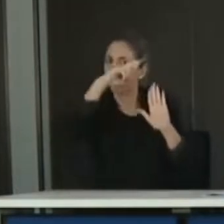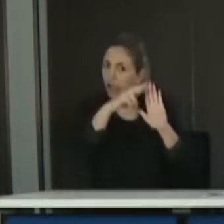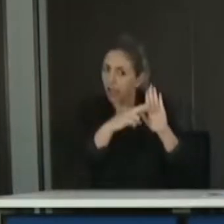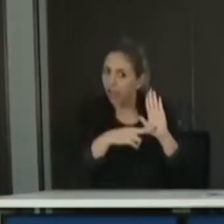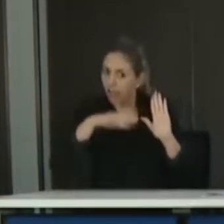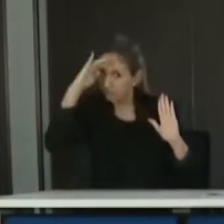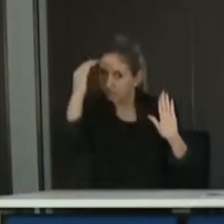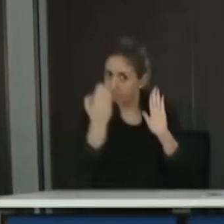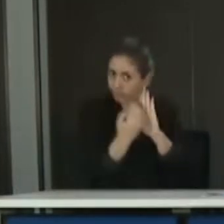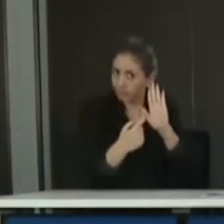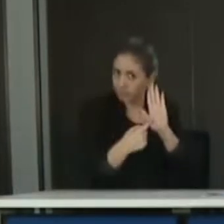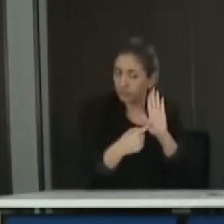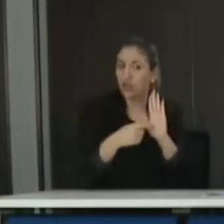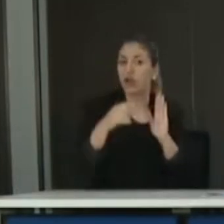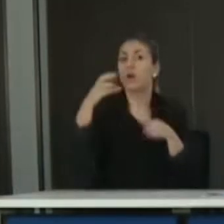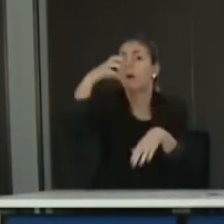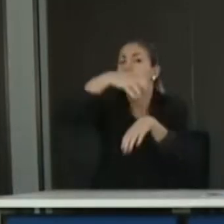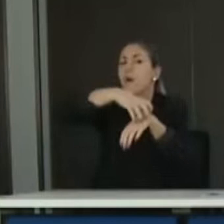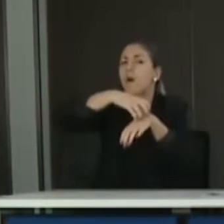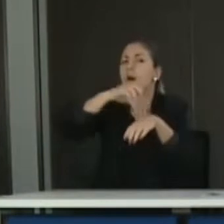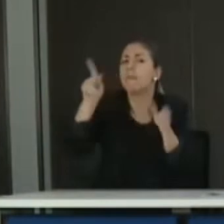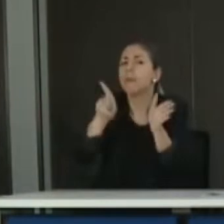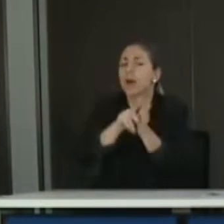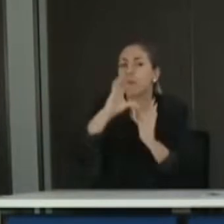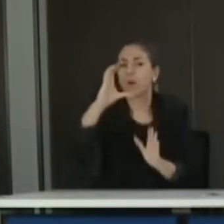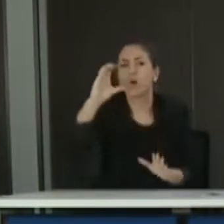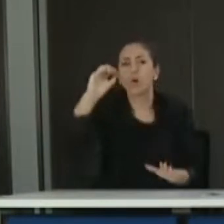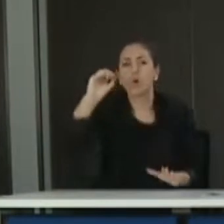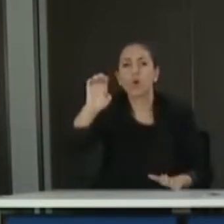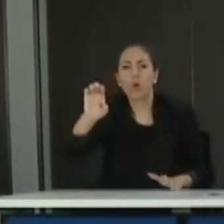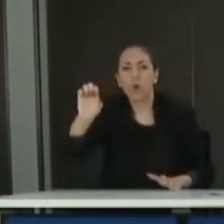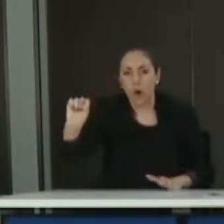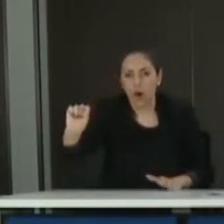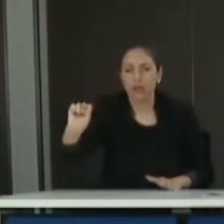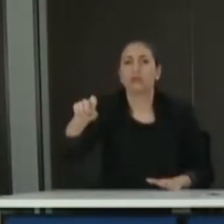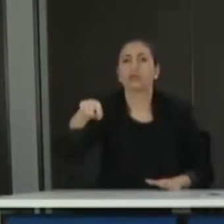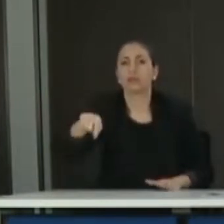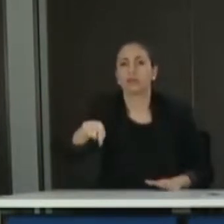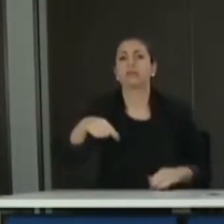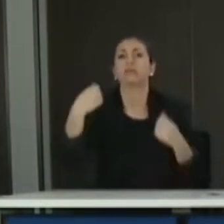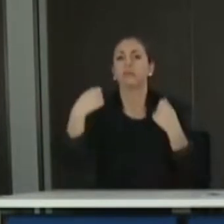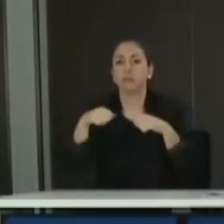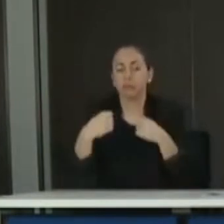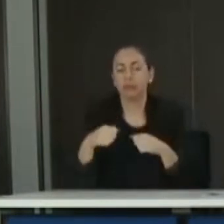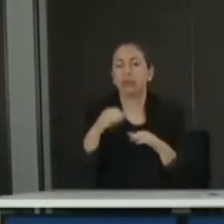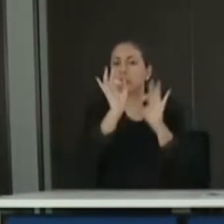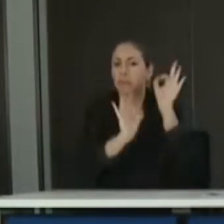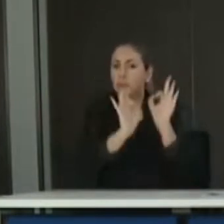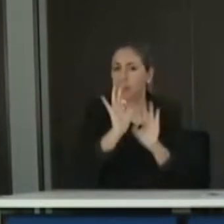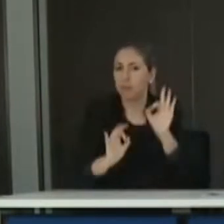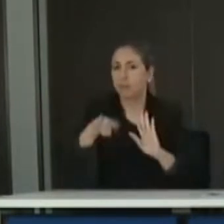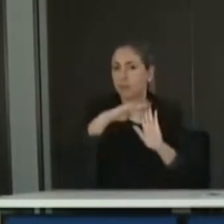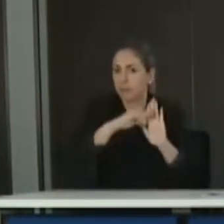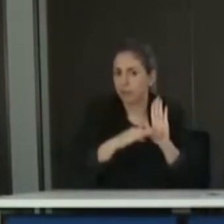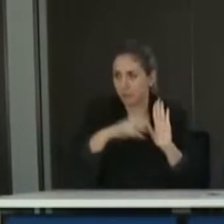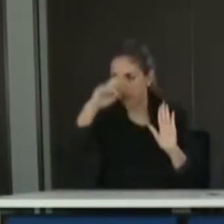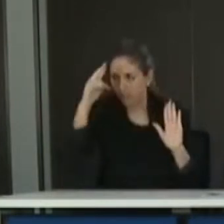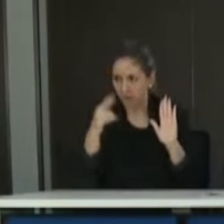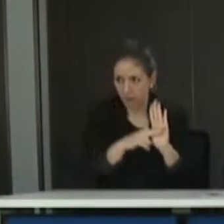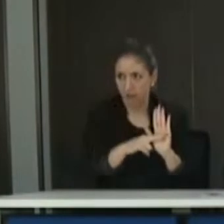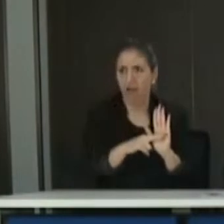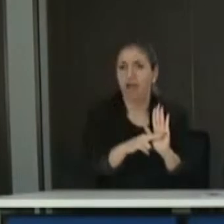emergências em saúde da secretaria de saúde do estado de santa catarina para que essa permissão no balcão e já regulamentadas mas a